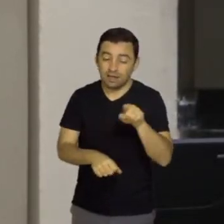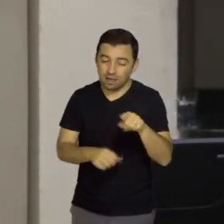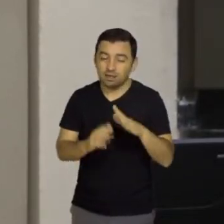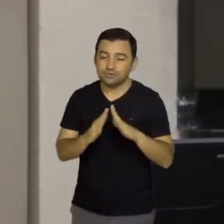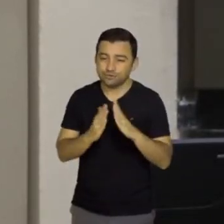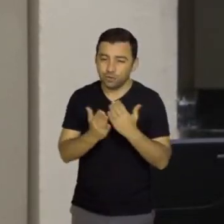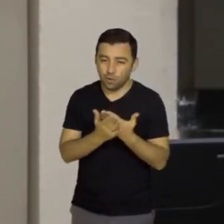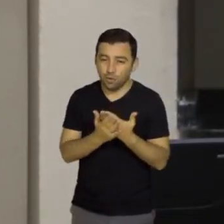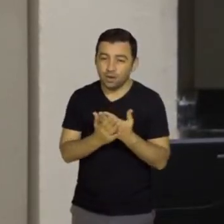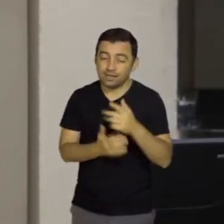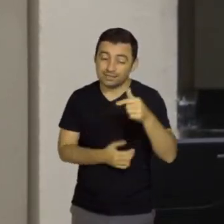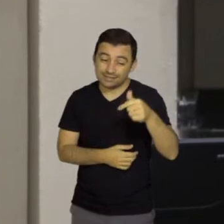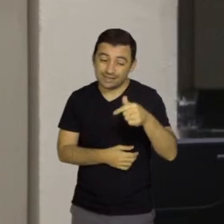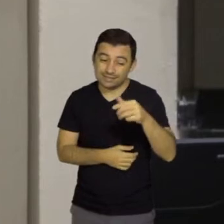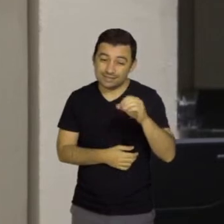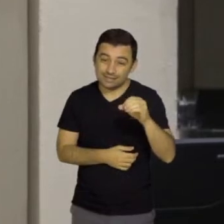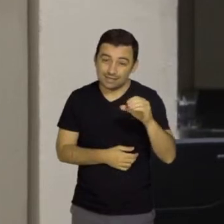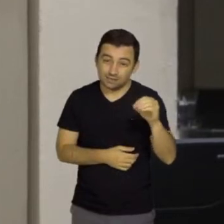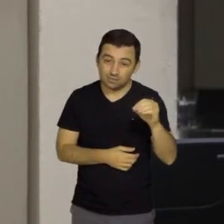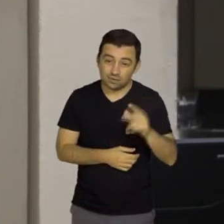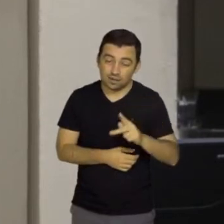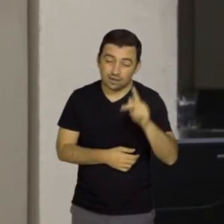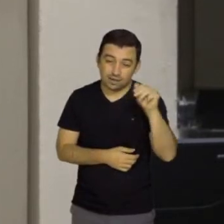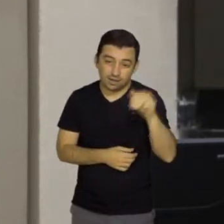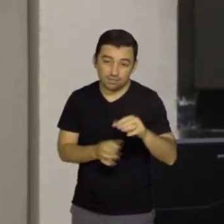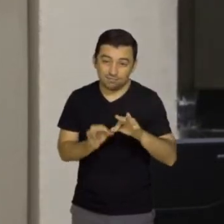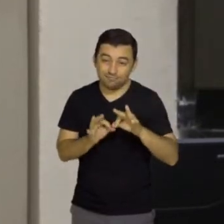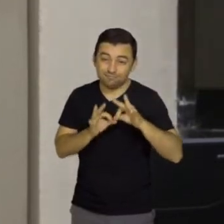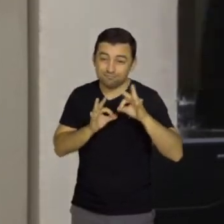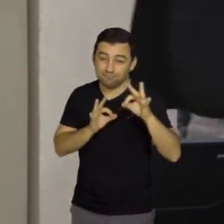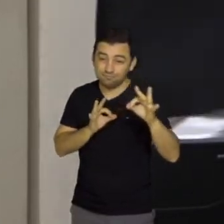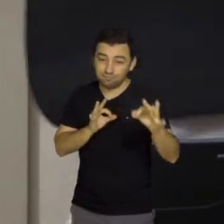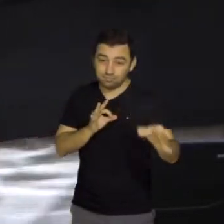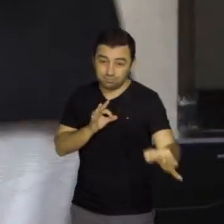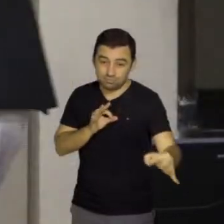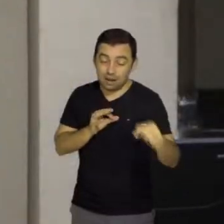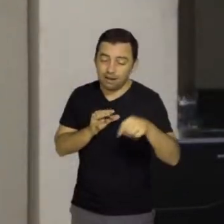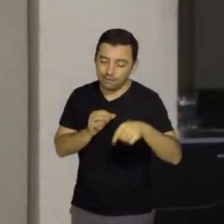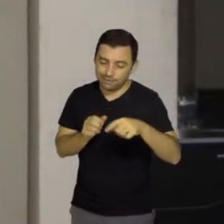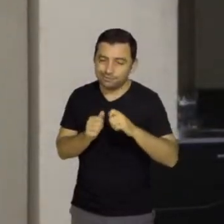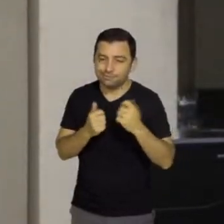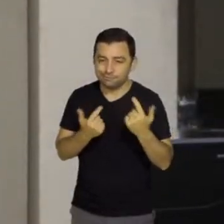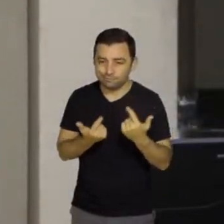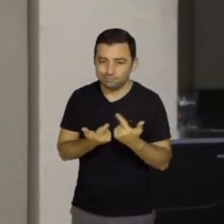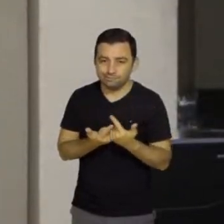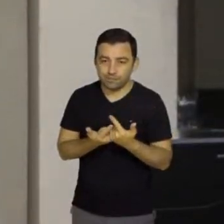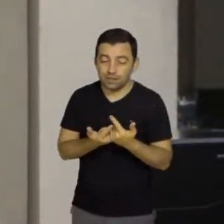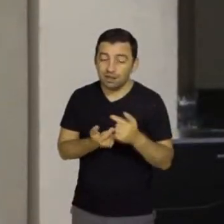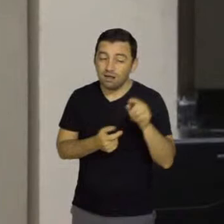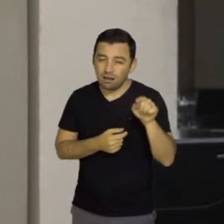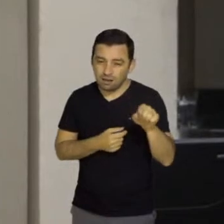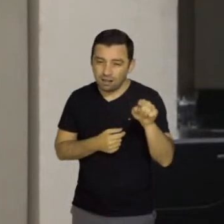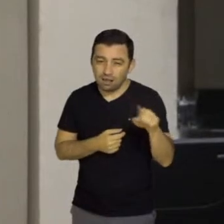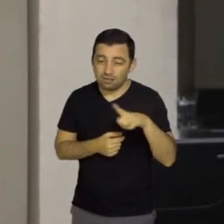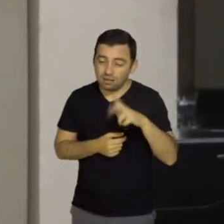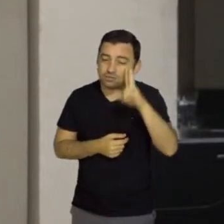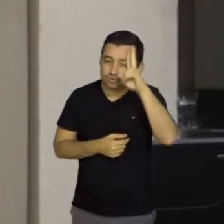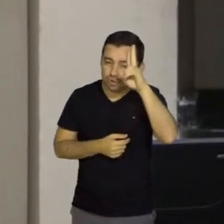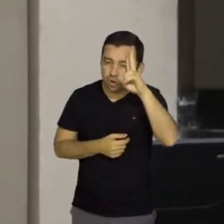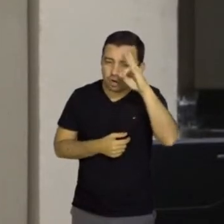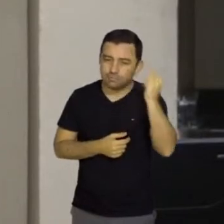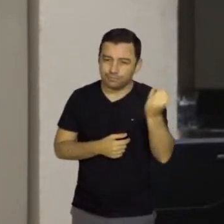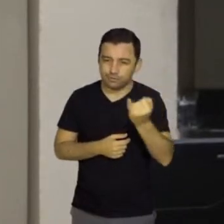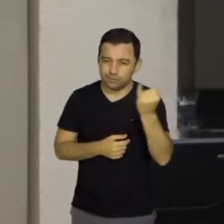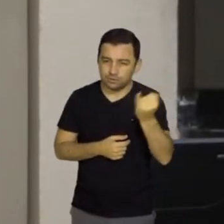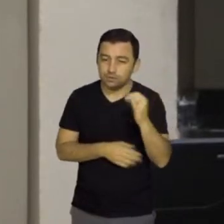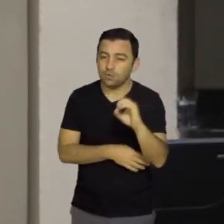a 700 quilômetros distante de nossa Assembleia Legislativa, que tem uma história de grande importância para o